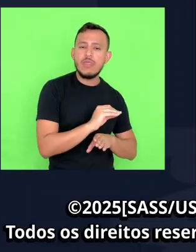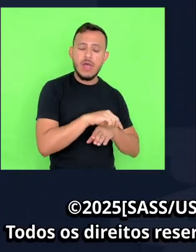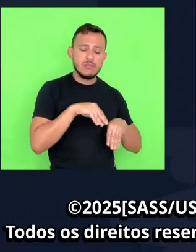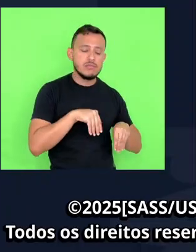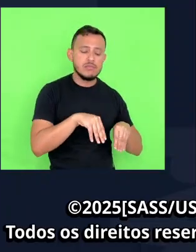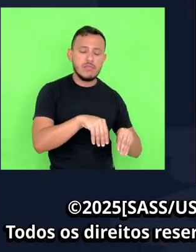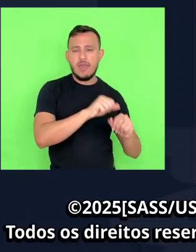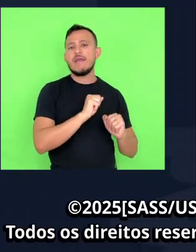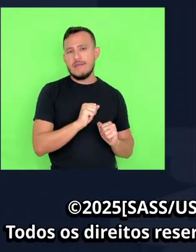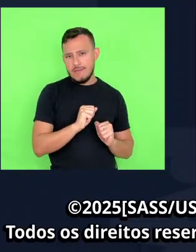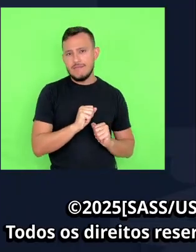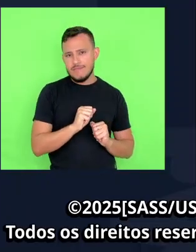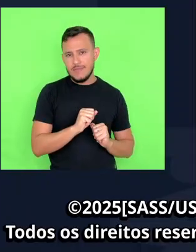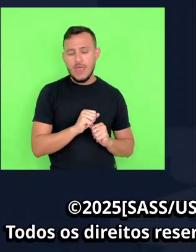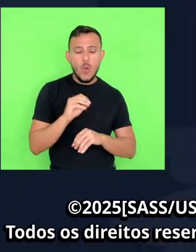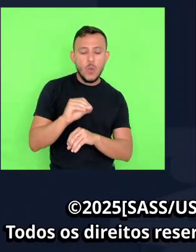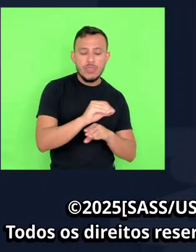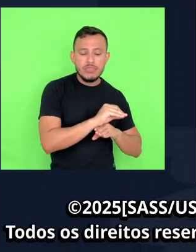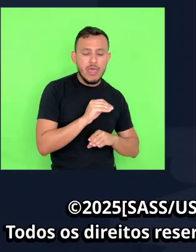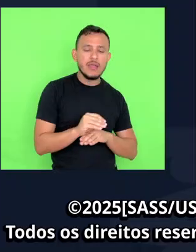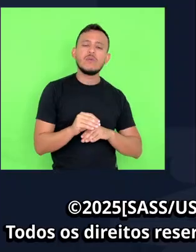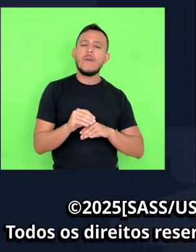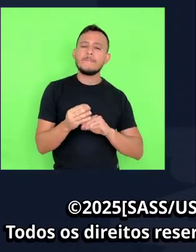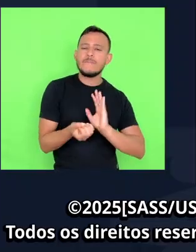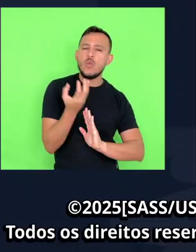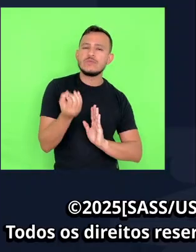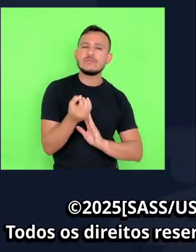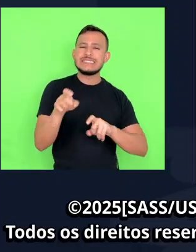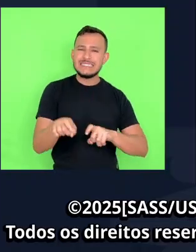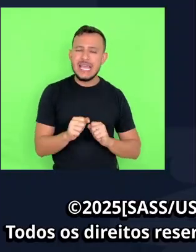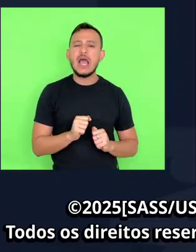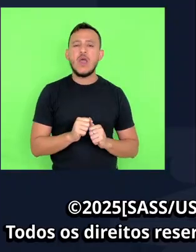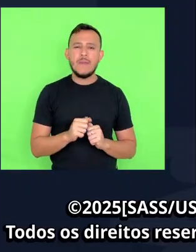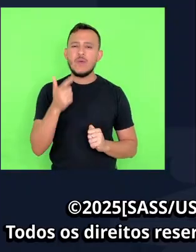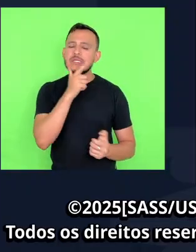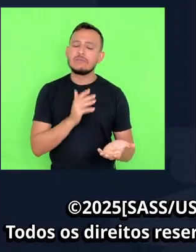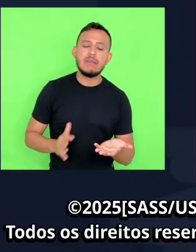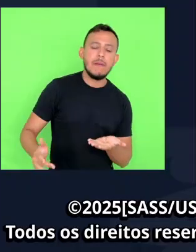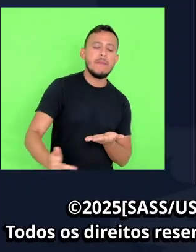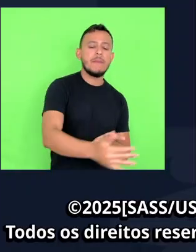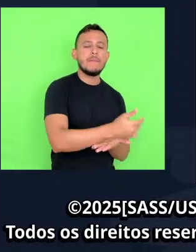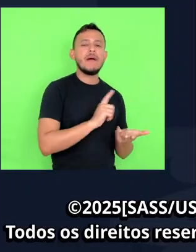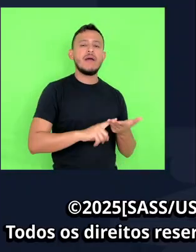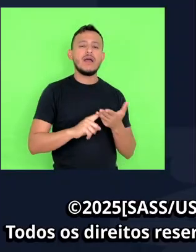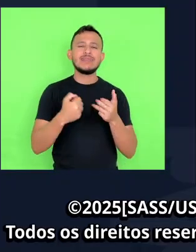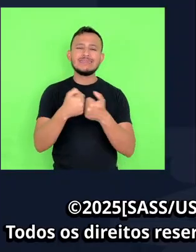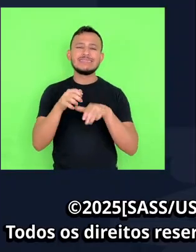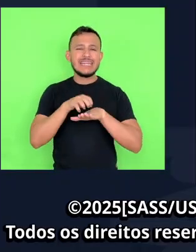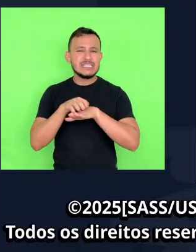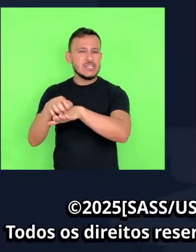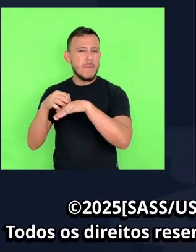terra, o cuidado com a produção agrícola, a colheita, o transporte,